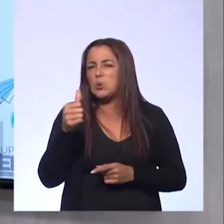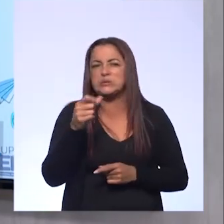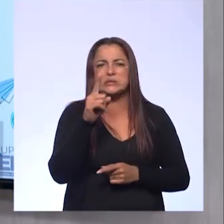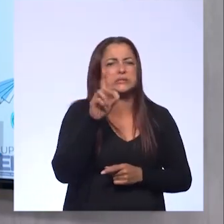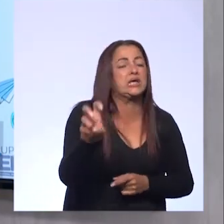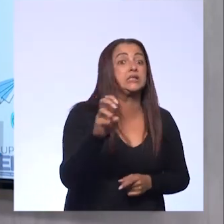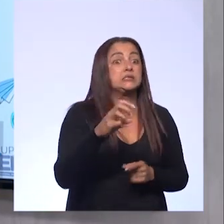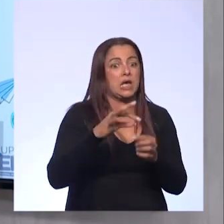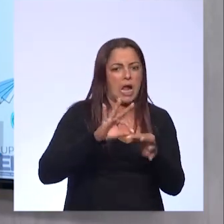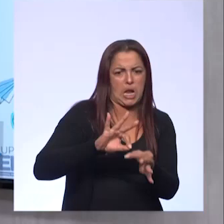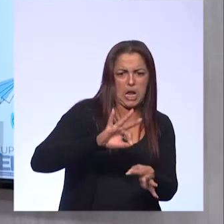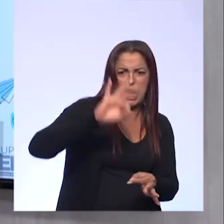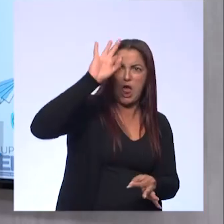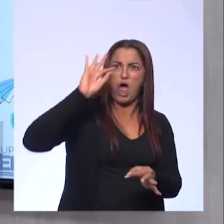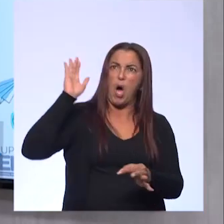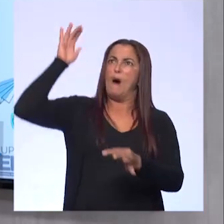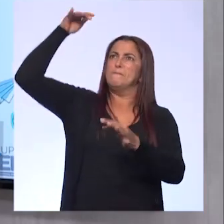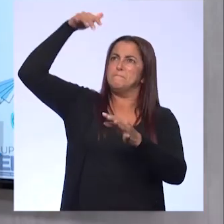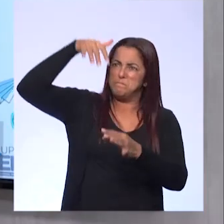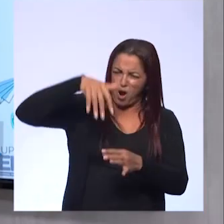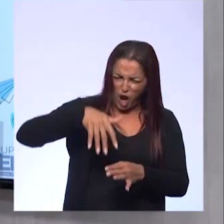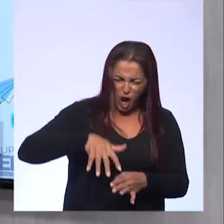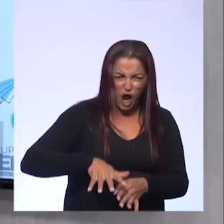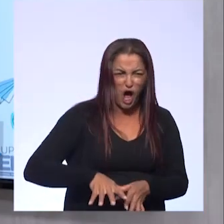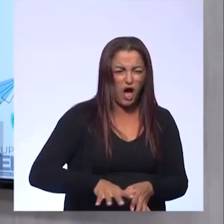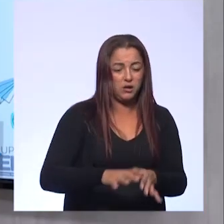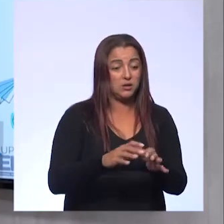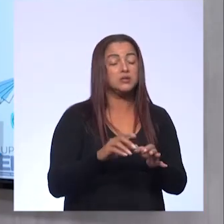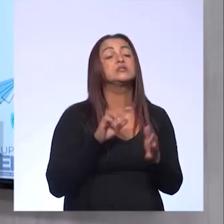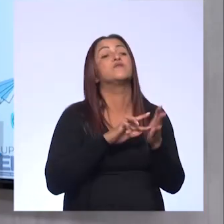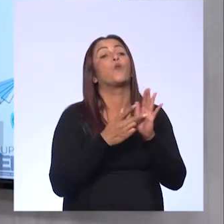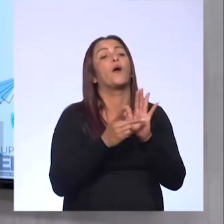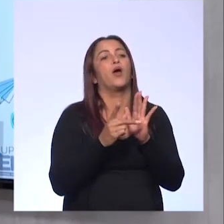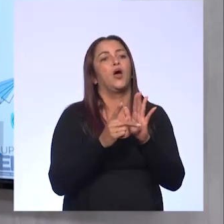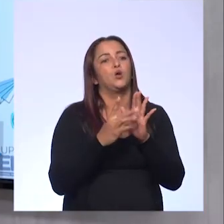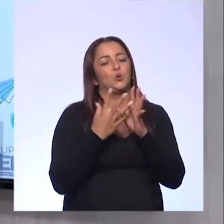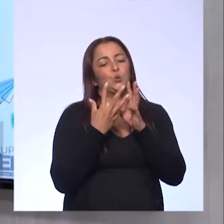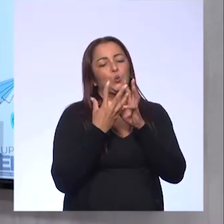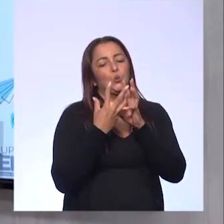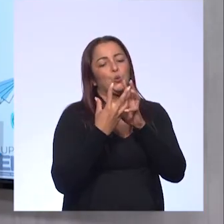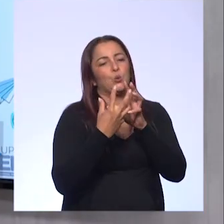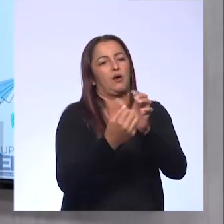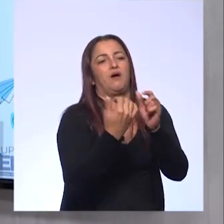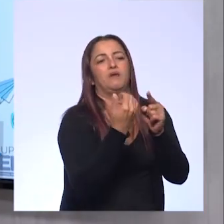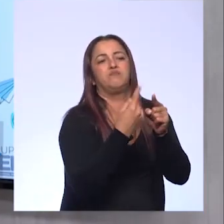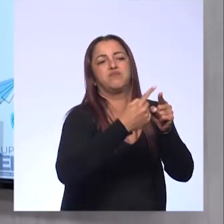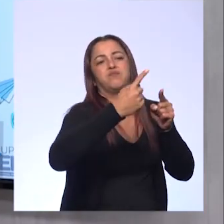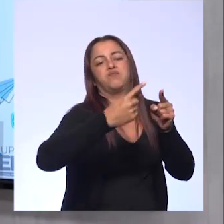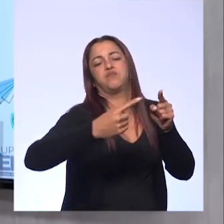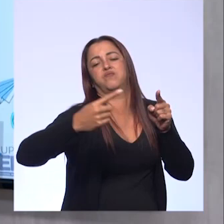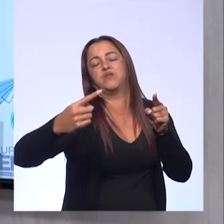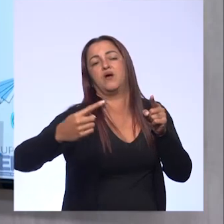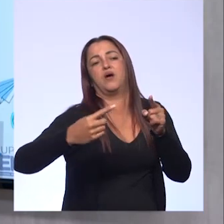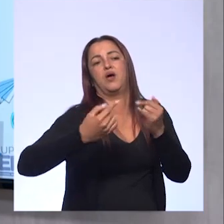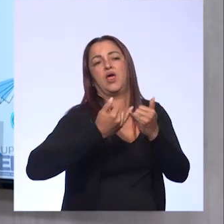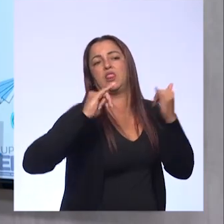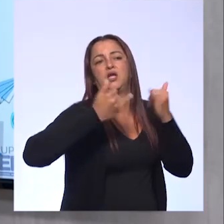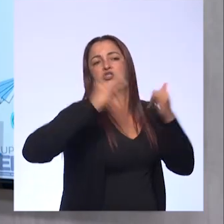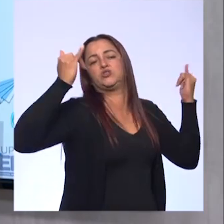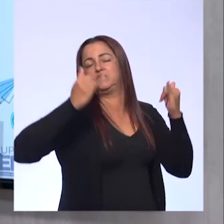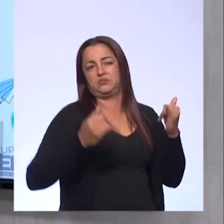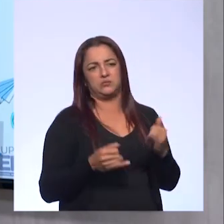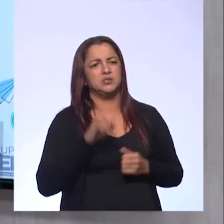como elas são muito grandes elas carregam muita energia que eu é uma voz num tom